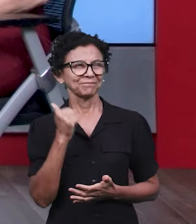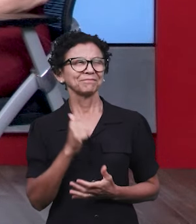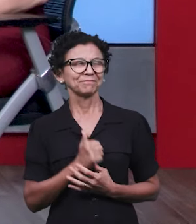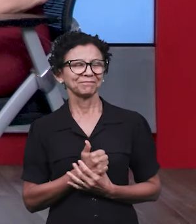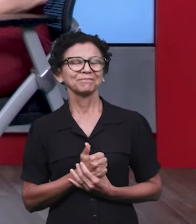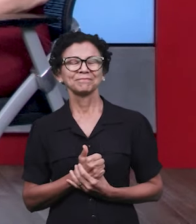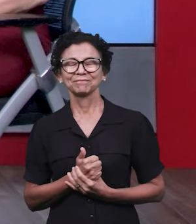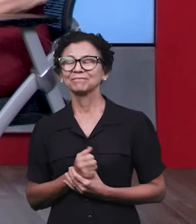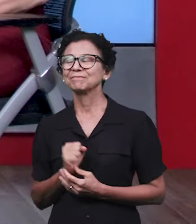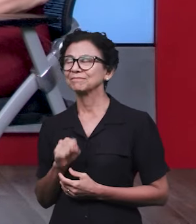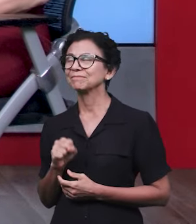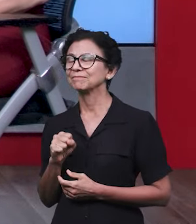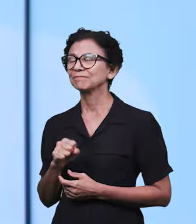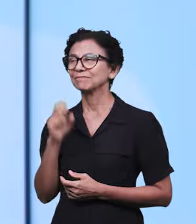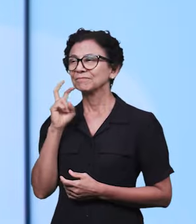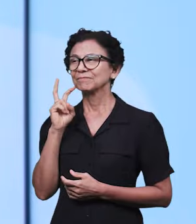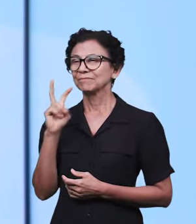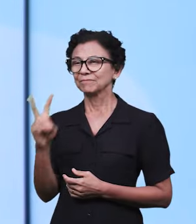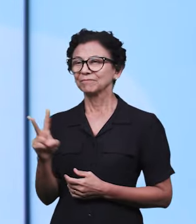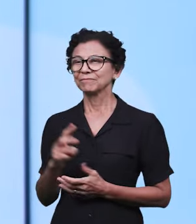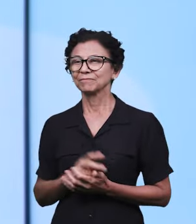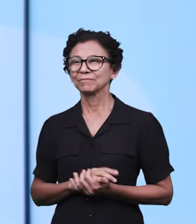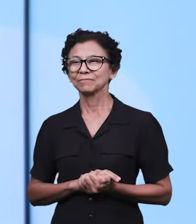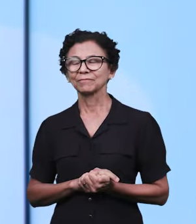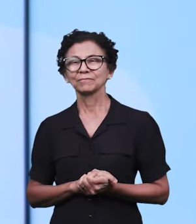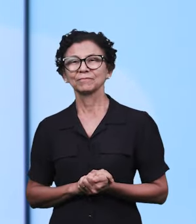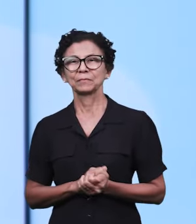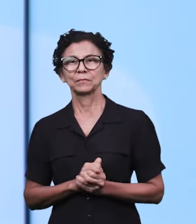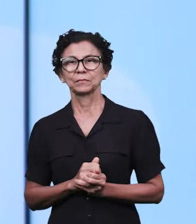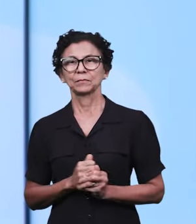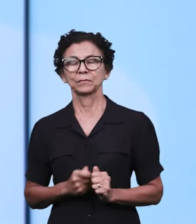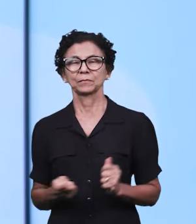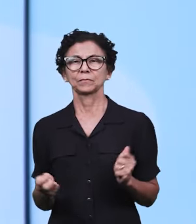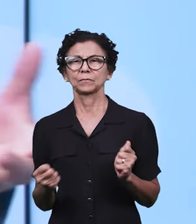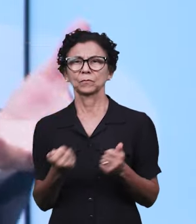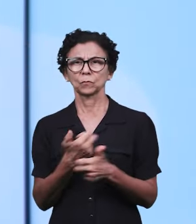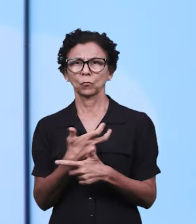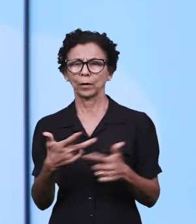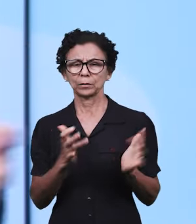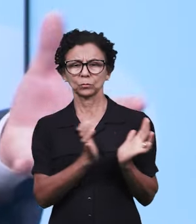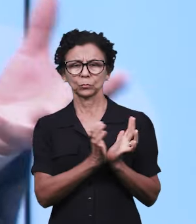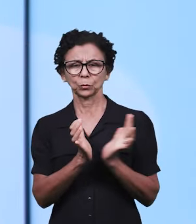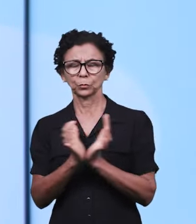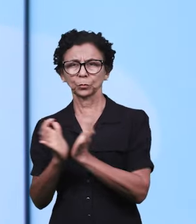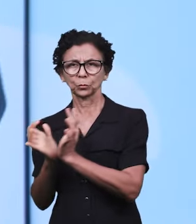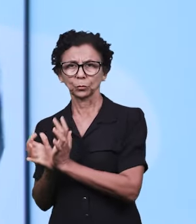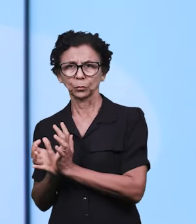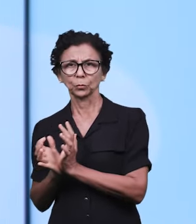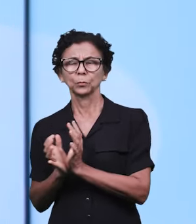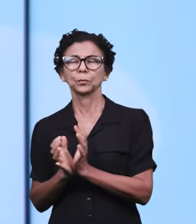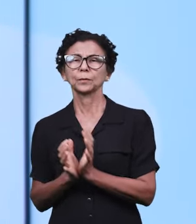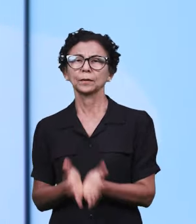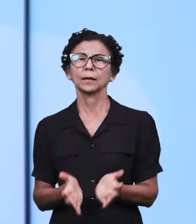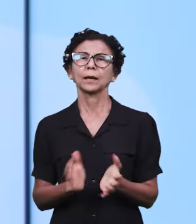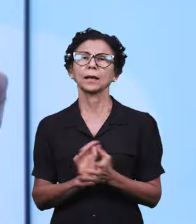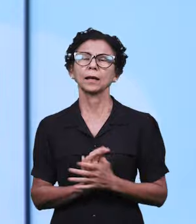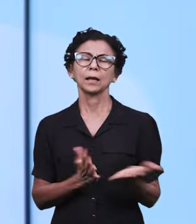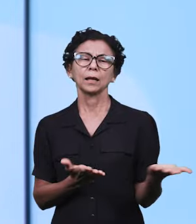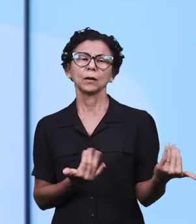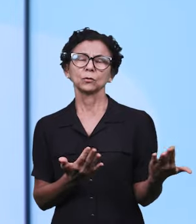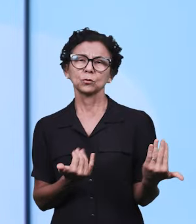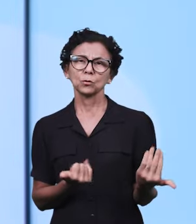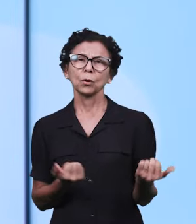o trabalho nas igrejas, a questão do Evangelho Sem Fronteira, incluindo cada vez mais os jovens nesse grupo,